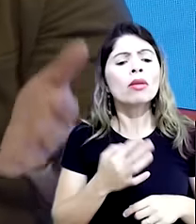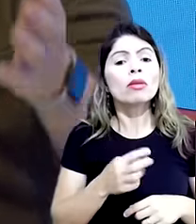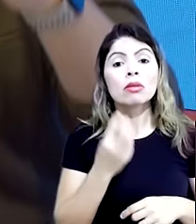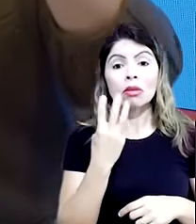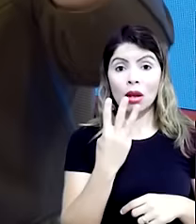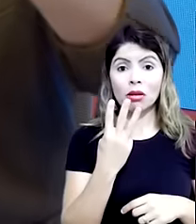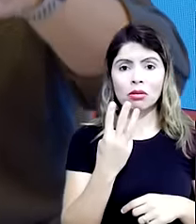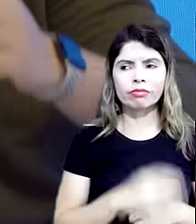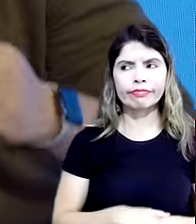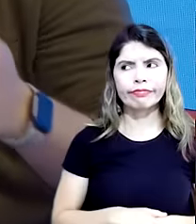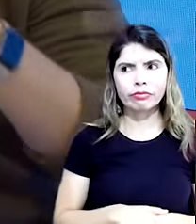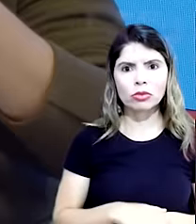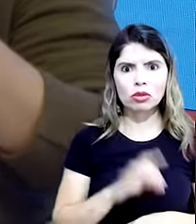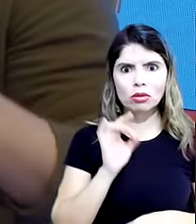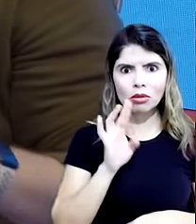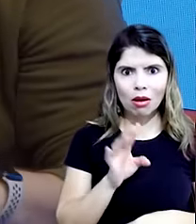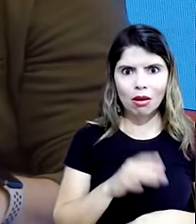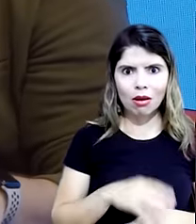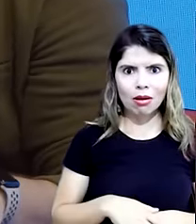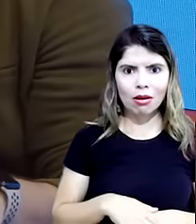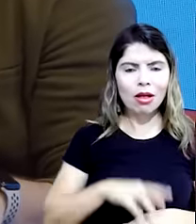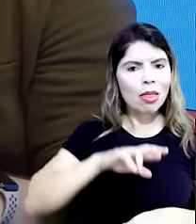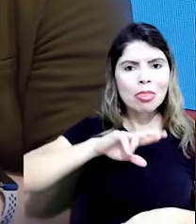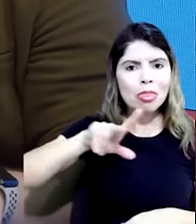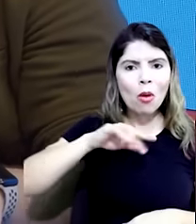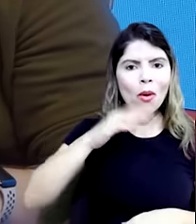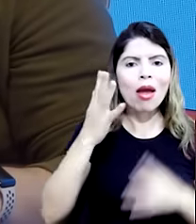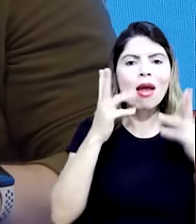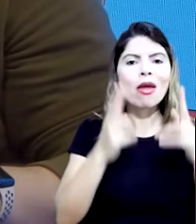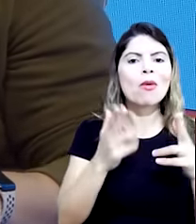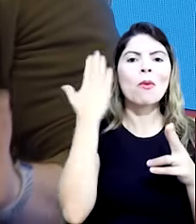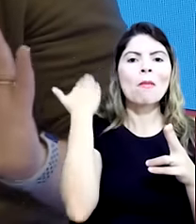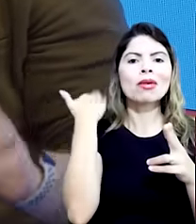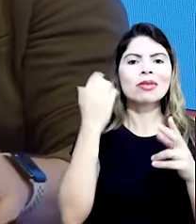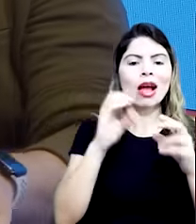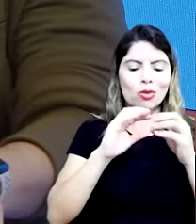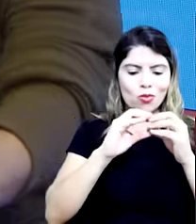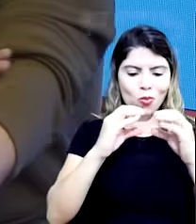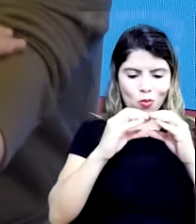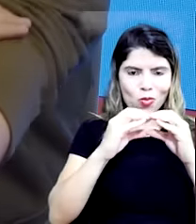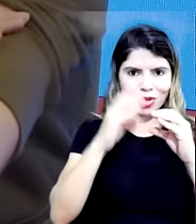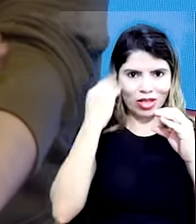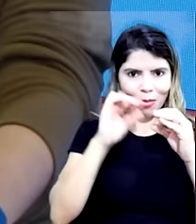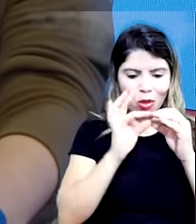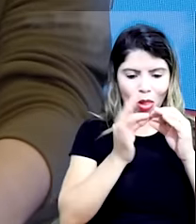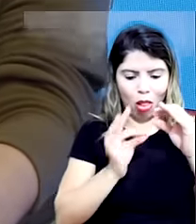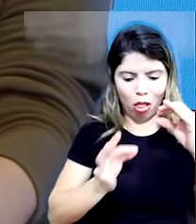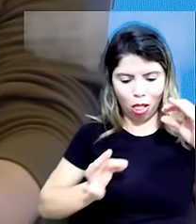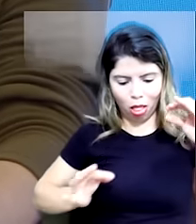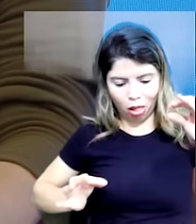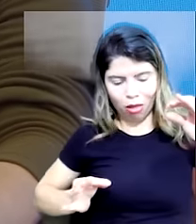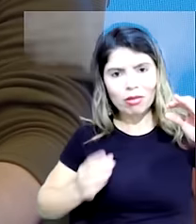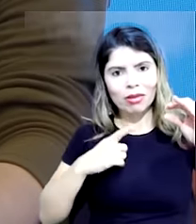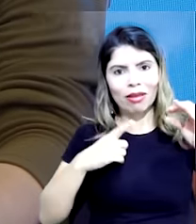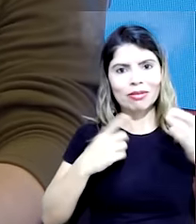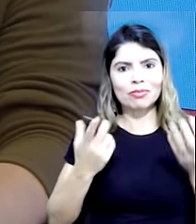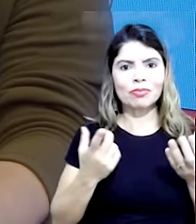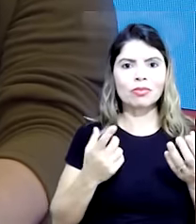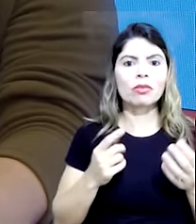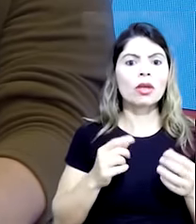12 poses vai lá na Ia vai no Google pesquisa dava PR errar antes né tipo assim você compra lá 12 Você só tem 12 cliques